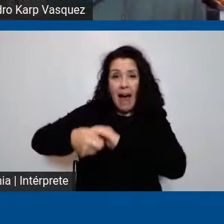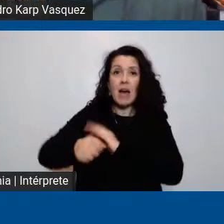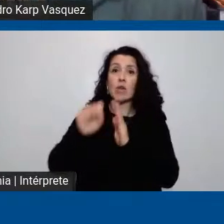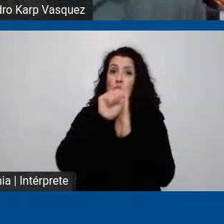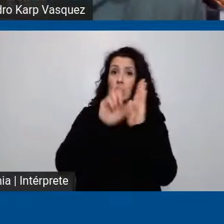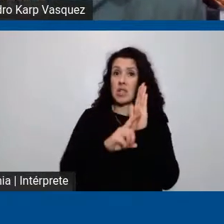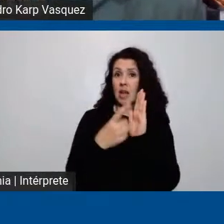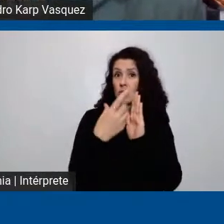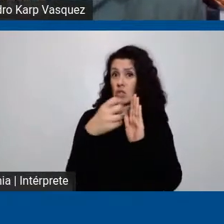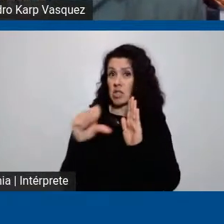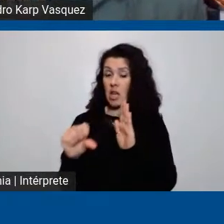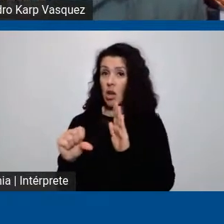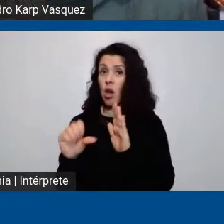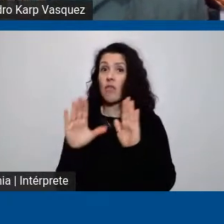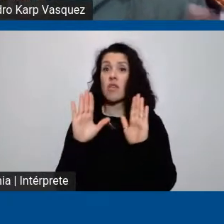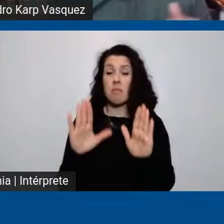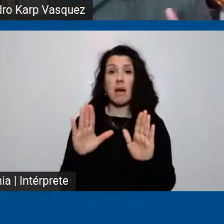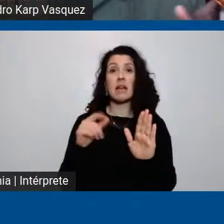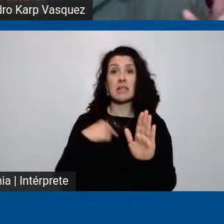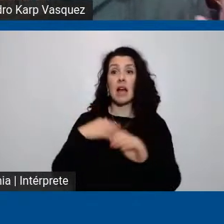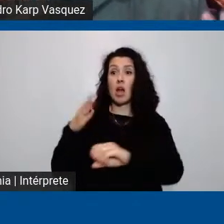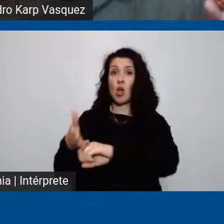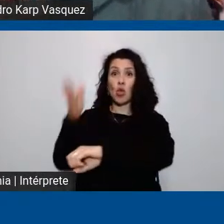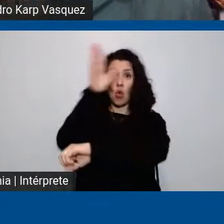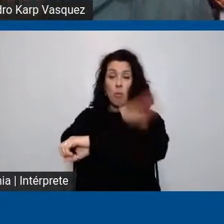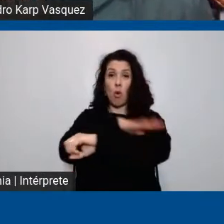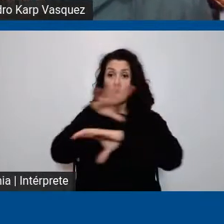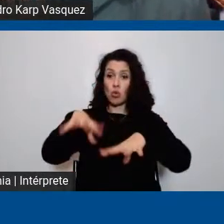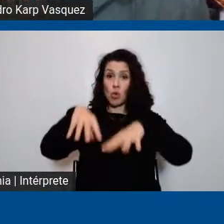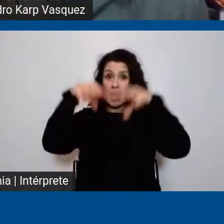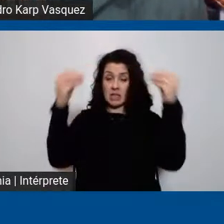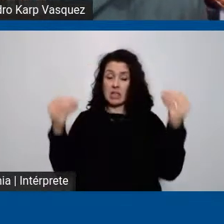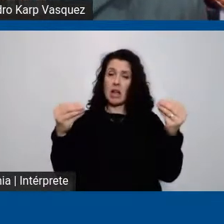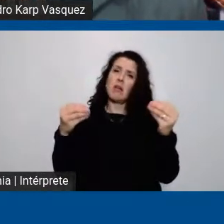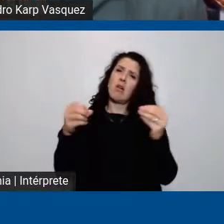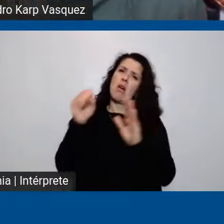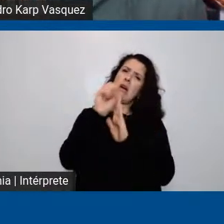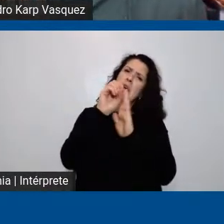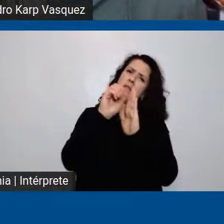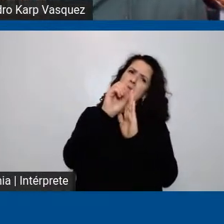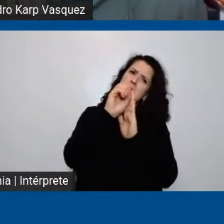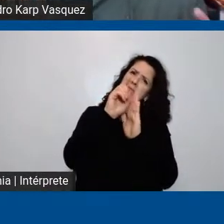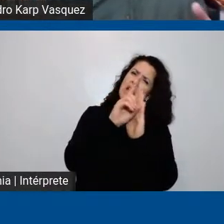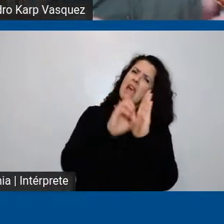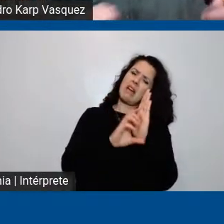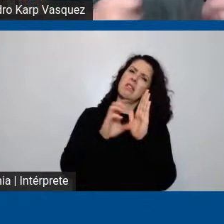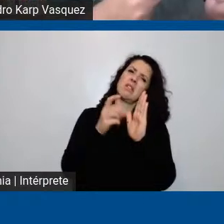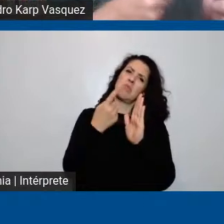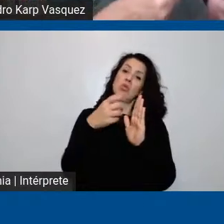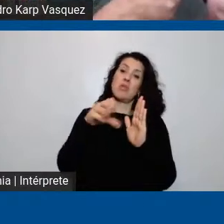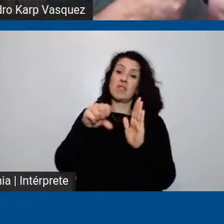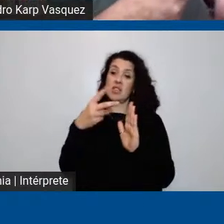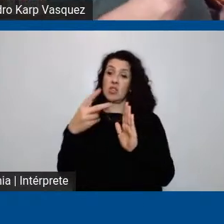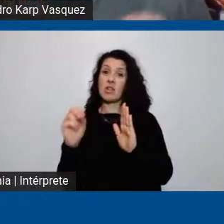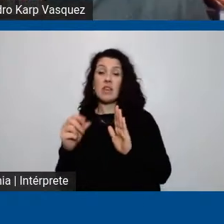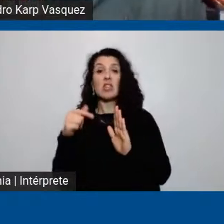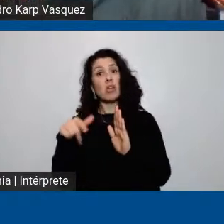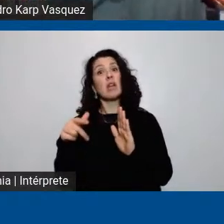e o arrasamento do Morro do Castelo, que já vai se dar na década de 1920, eles inovam com